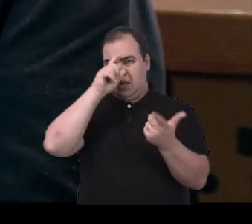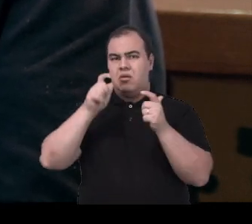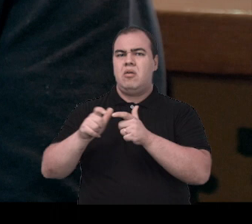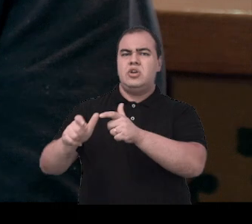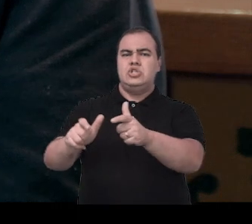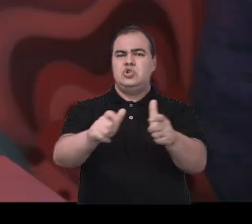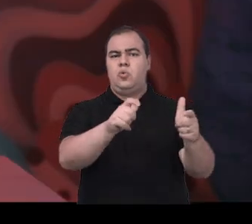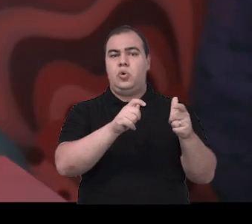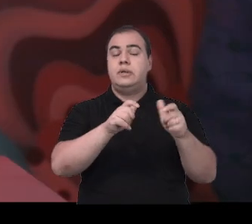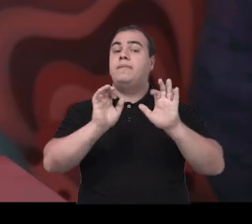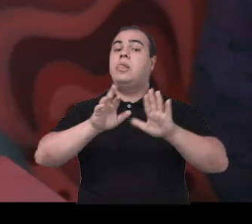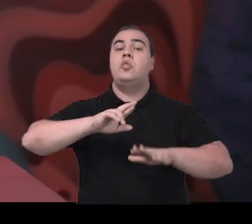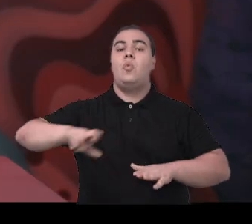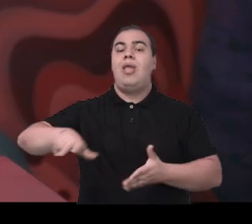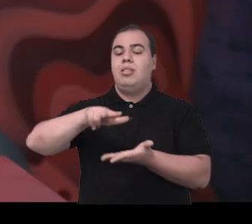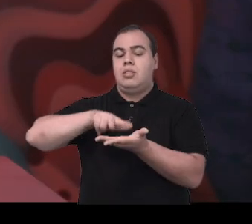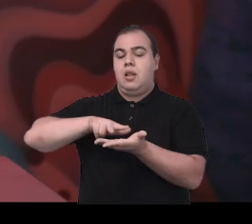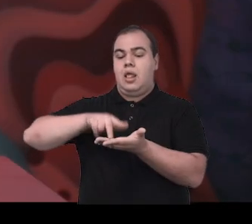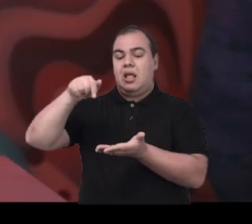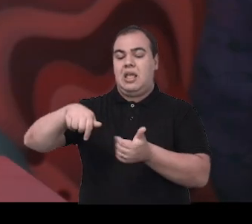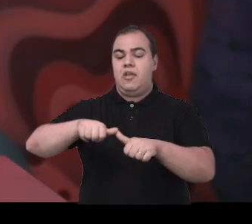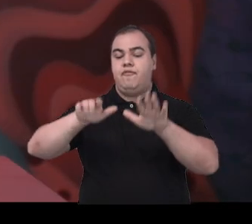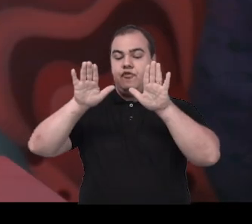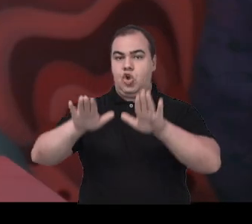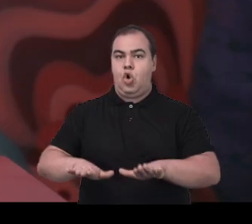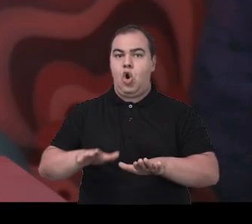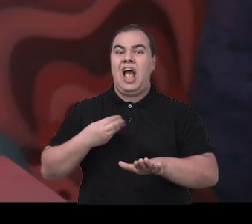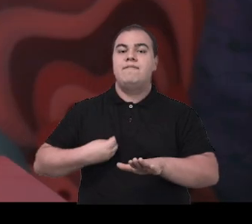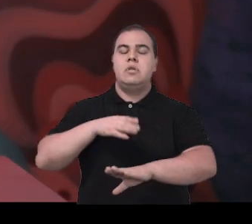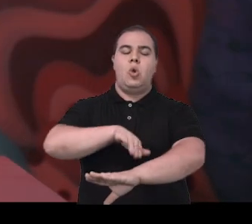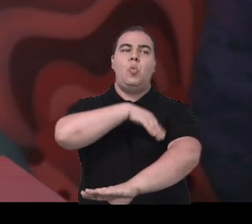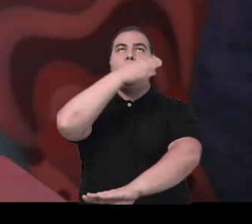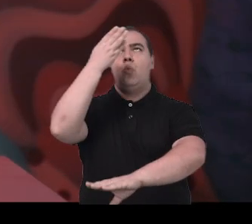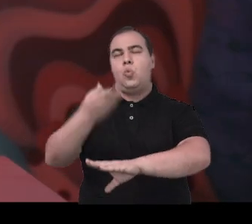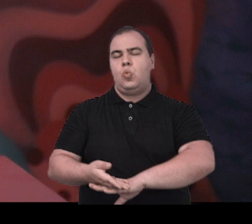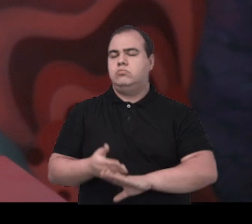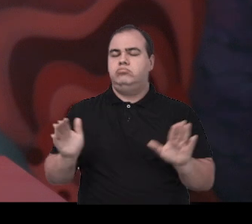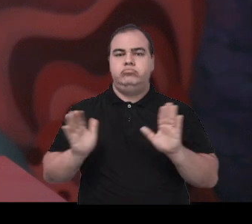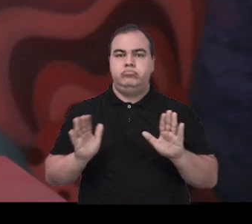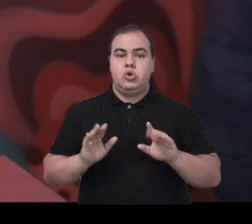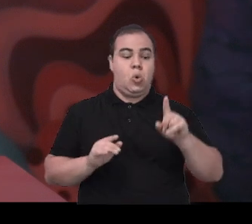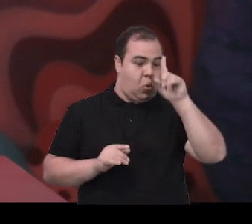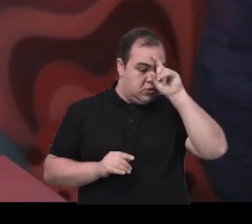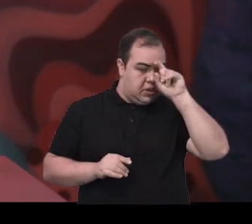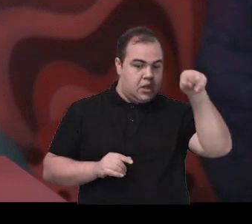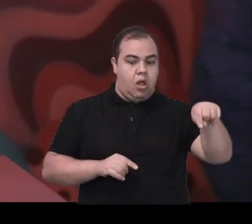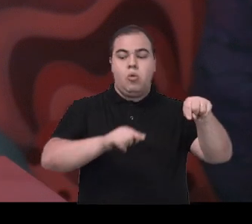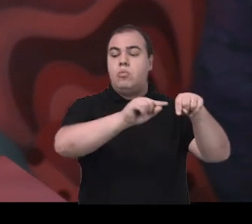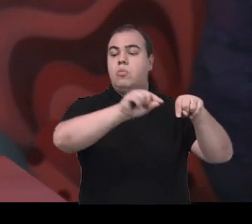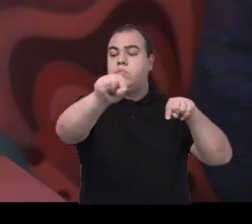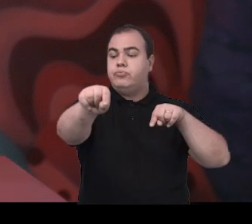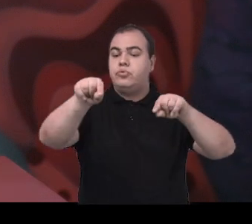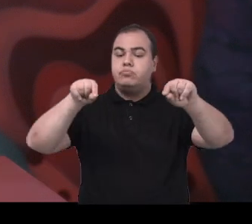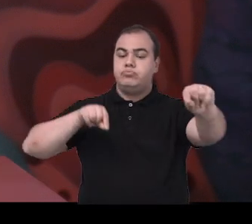hospitais da região. Não é que eles foram internados aqui e ficaram a vida inteira. Eles iam de um hospital